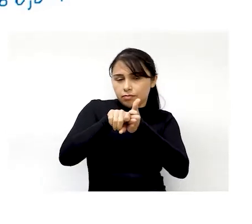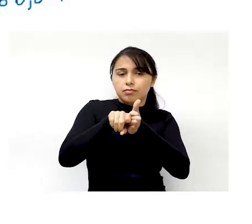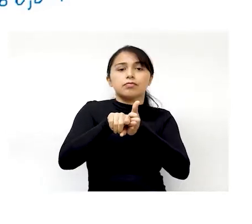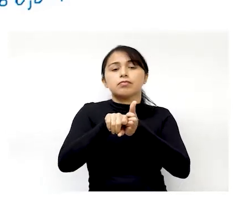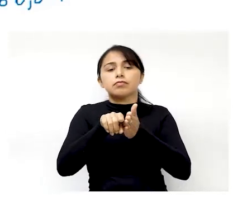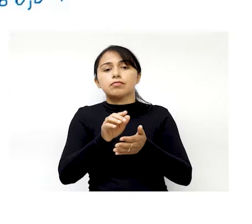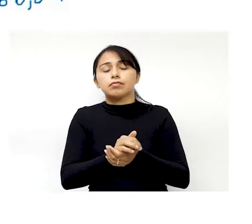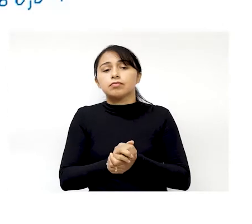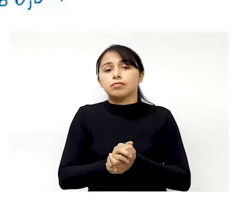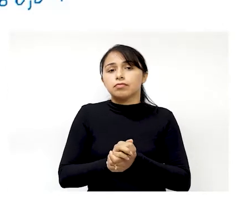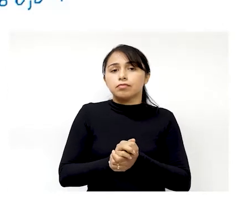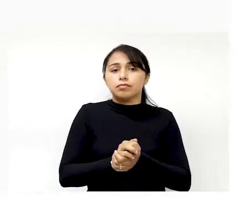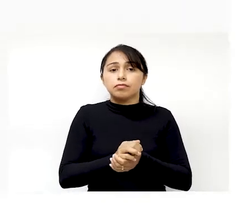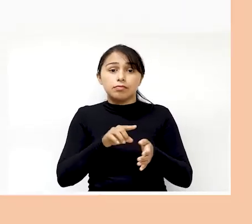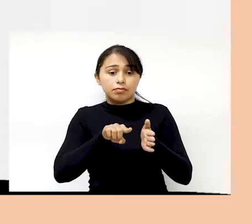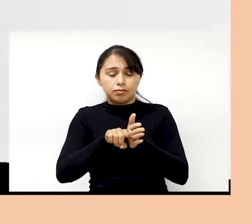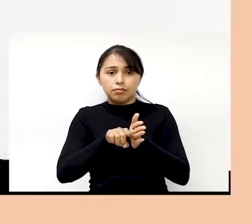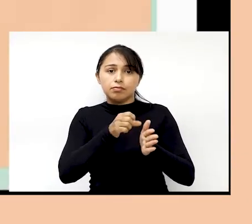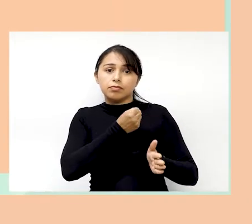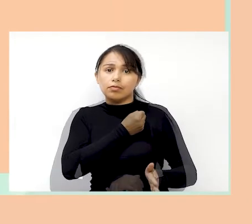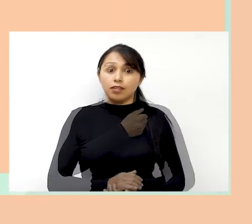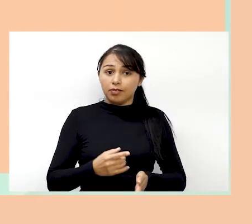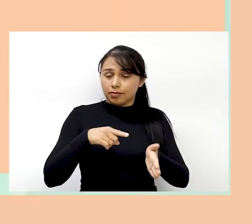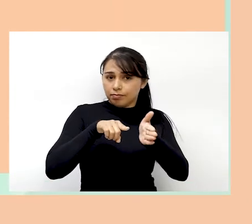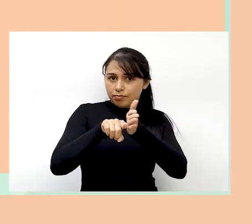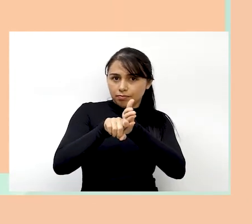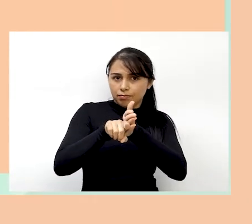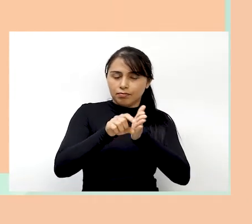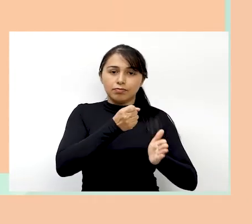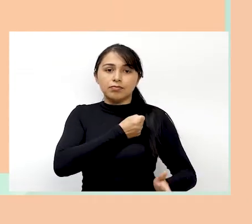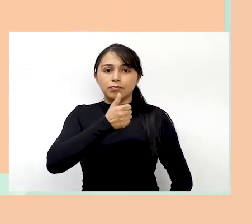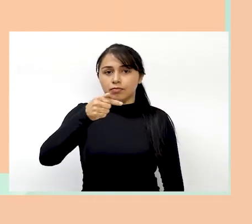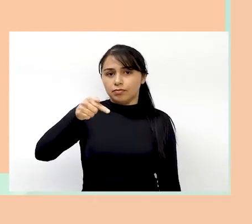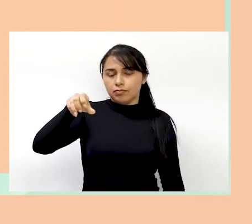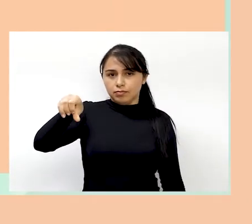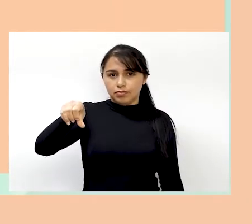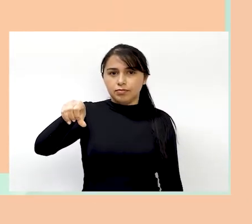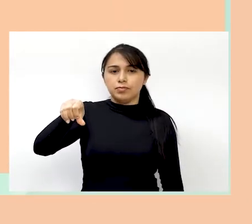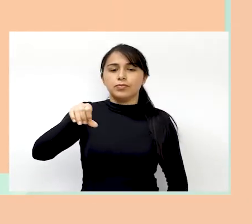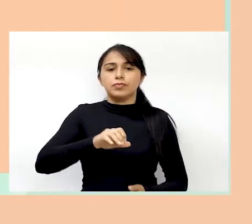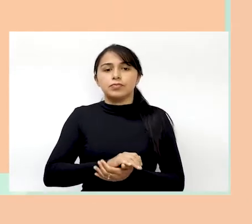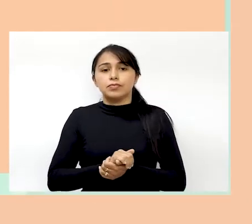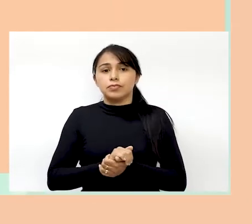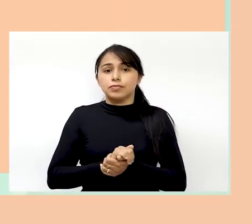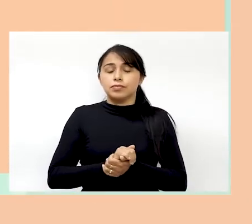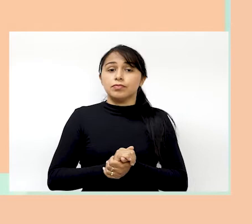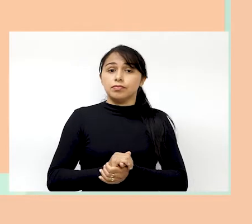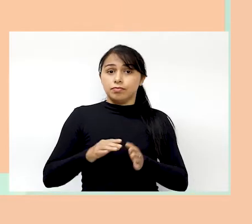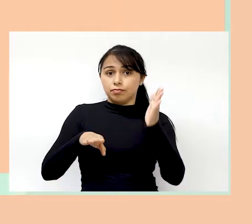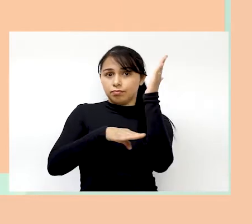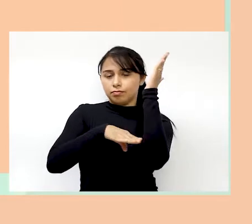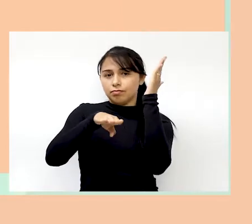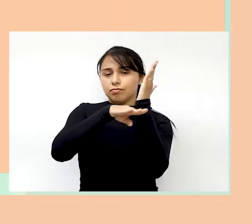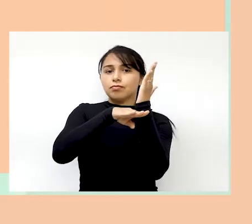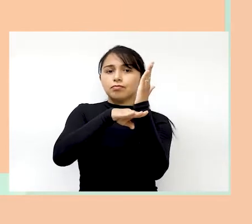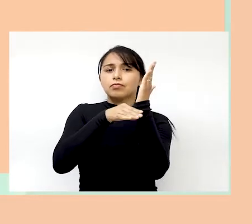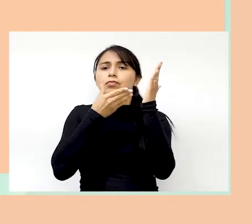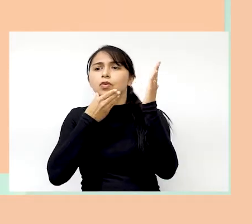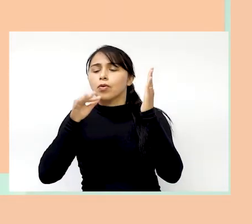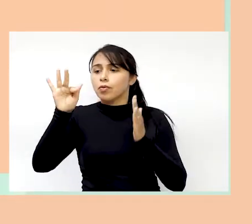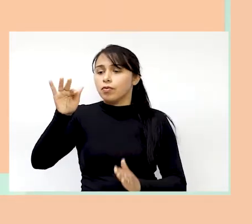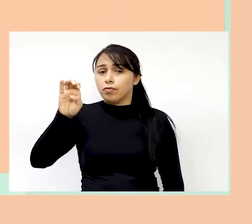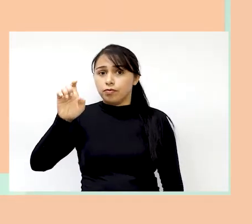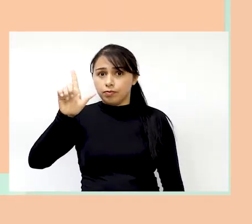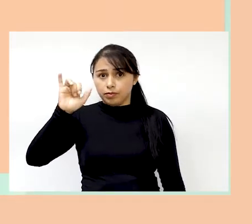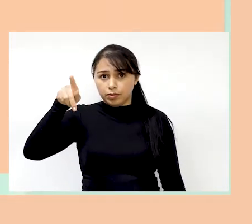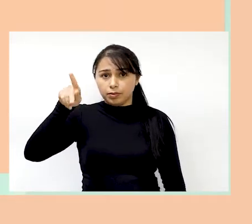7,7. Beleza? Então, vamos aqui ver algumas questões. Questão 79. Para ligar a energia elétrica em seu